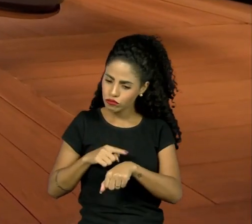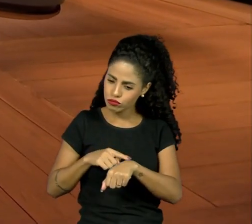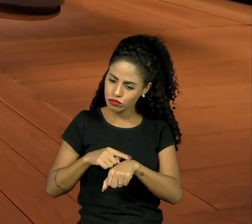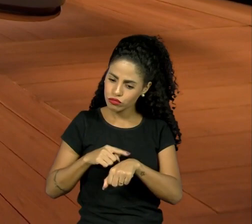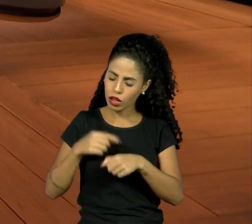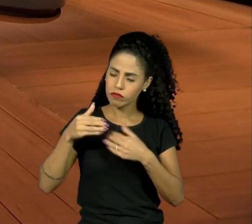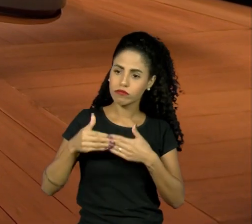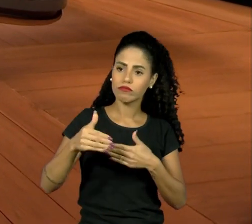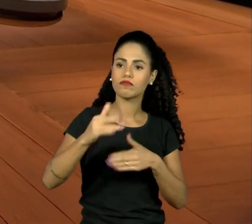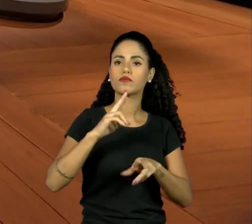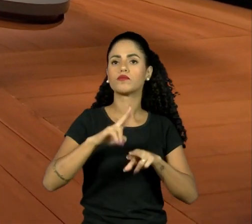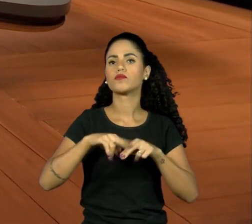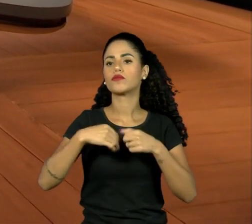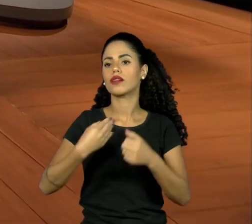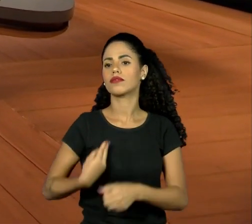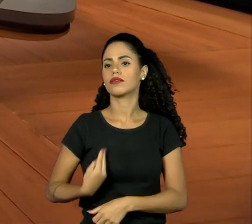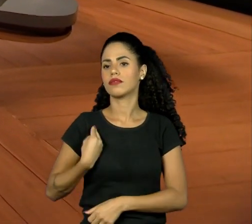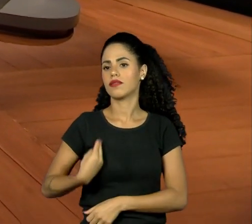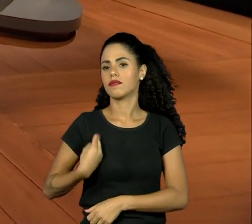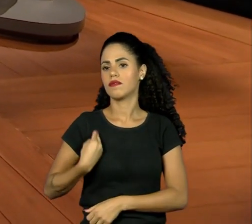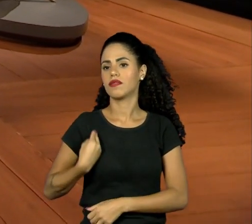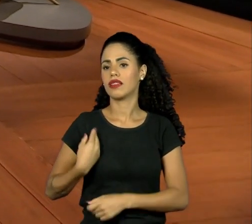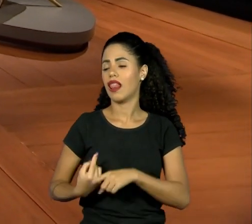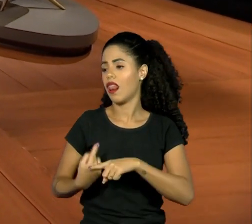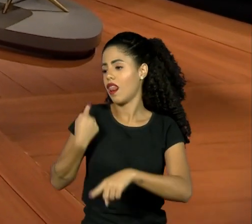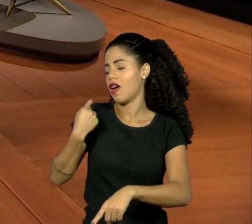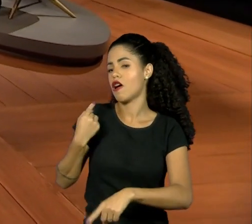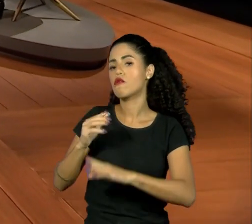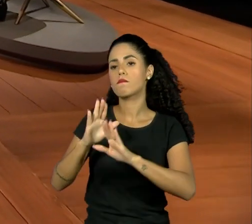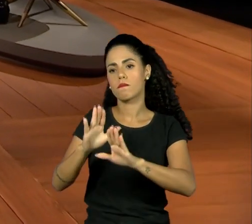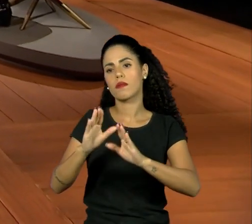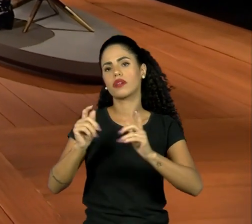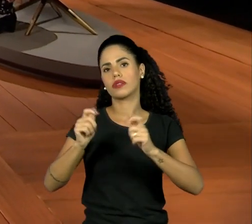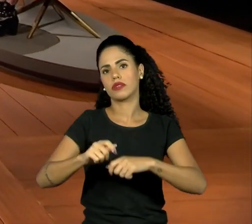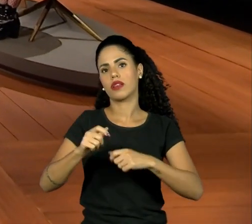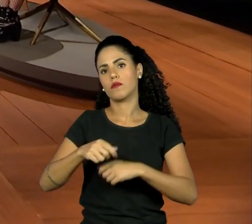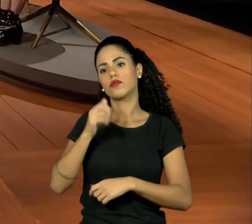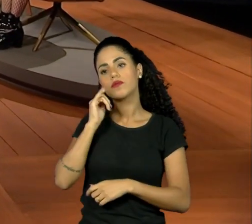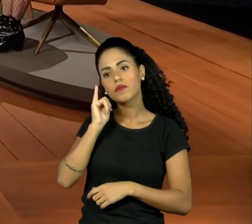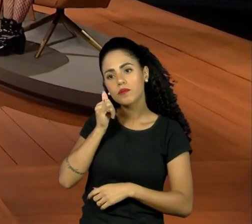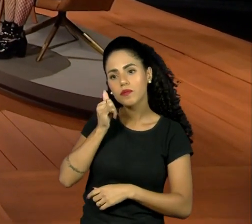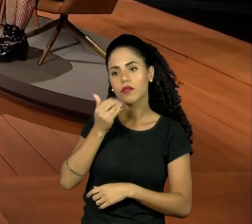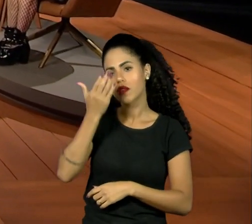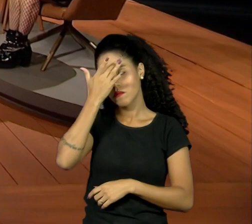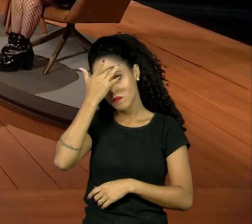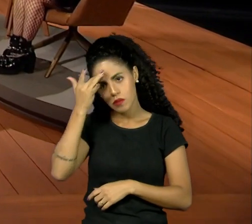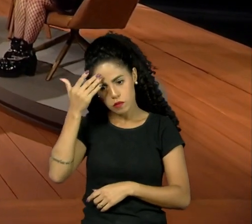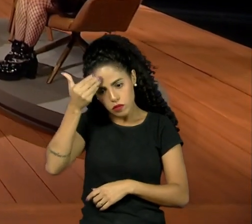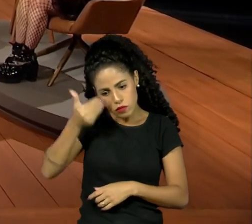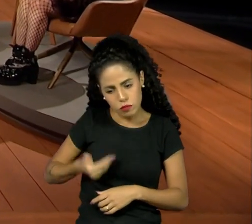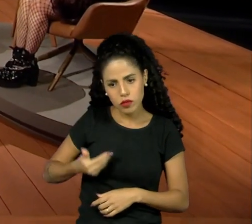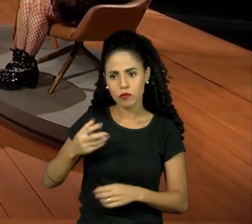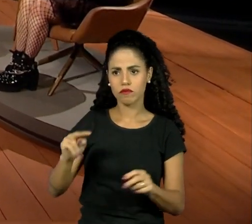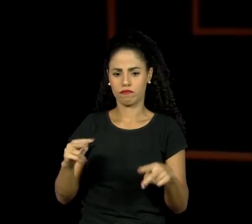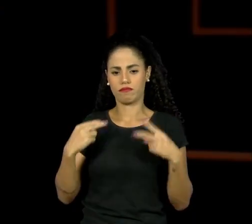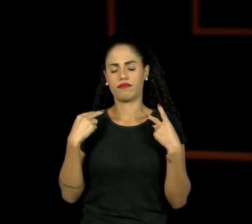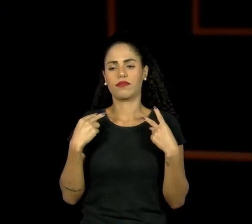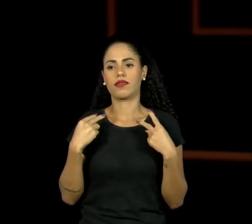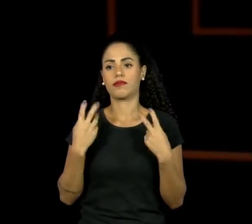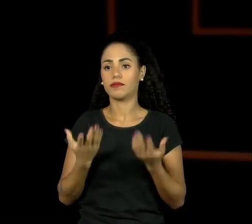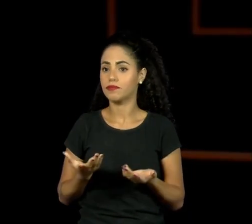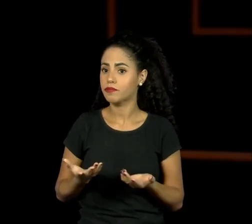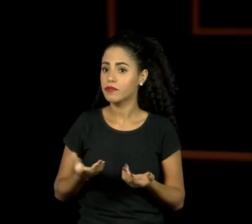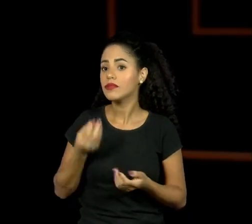cadência por causa dessa vida toda que eu fui deixando. Mas eu posso contar, eu posso ser um exemplo em algumas horas. Então, o bom da